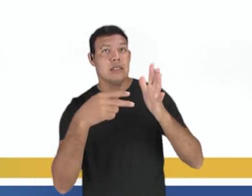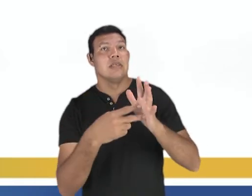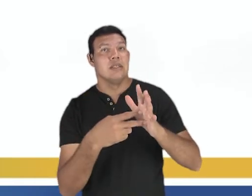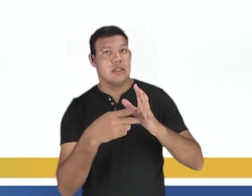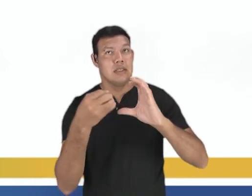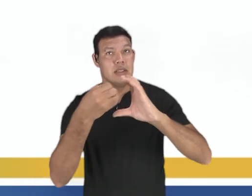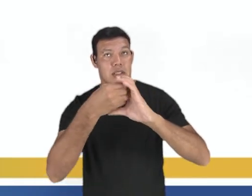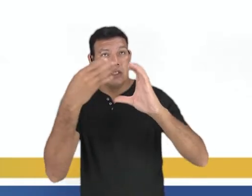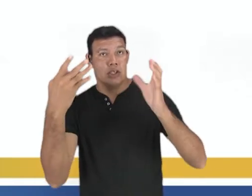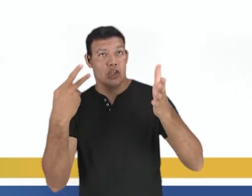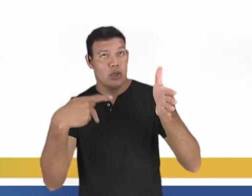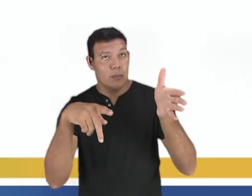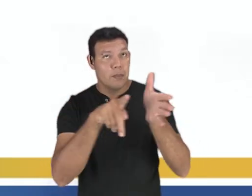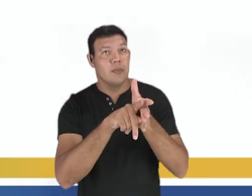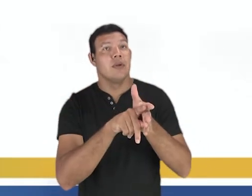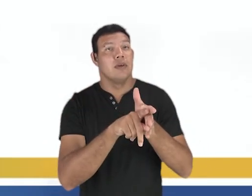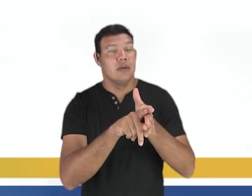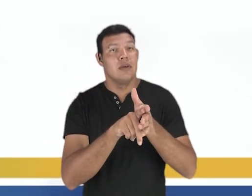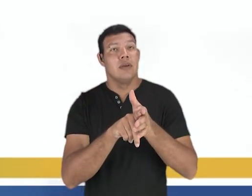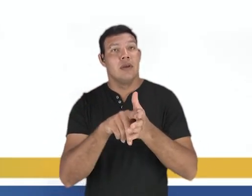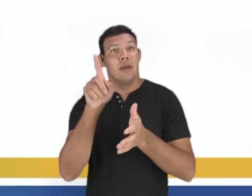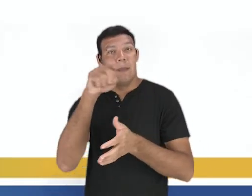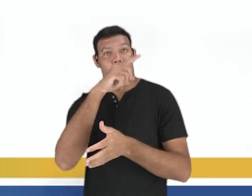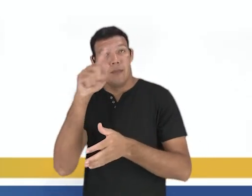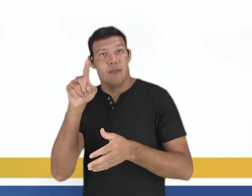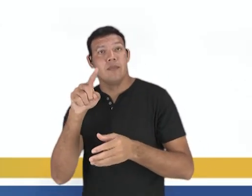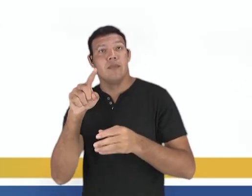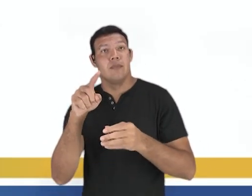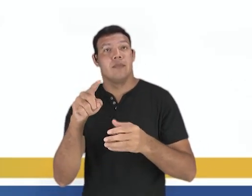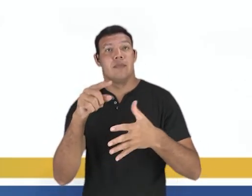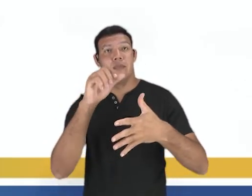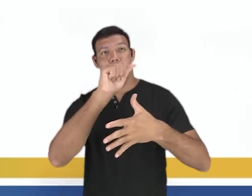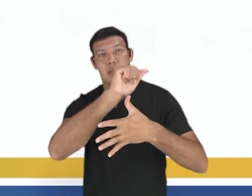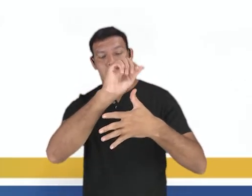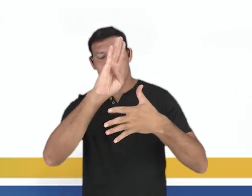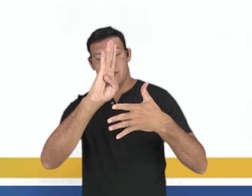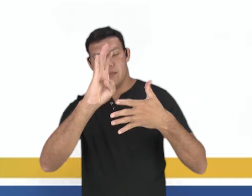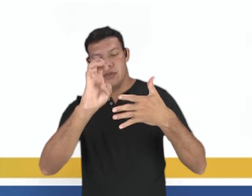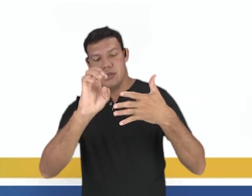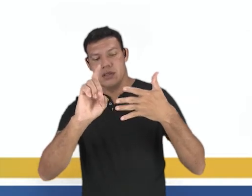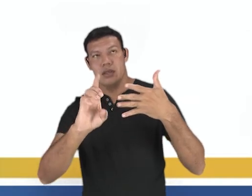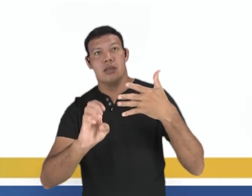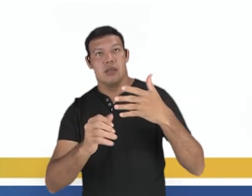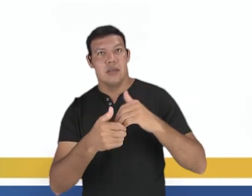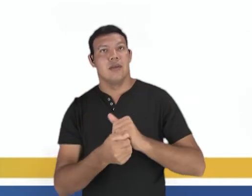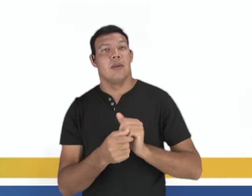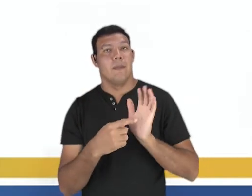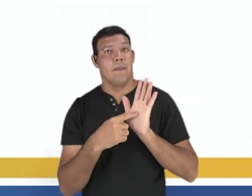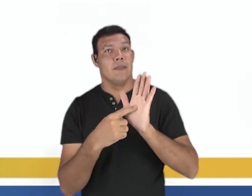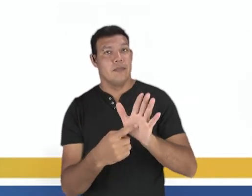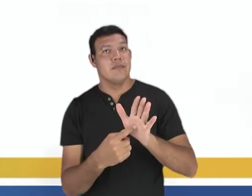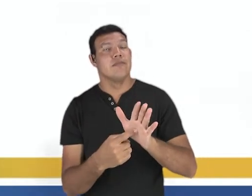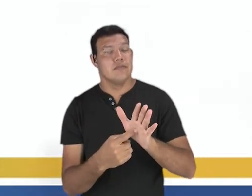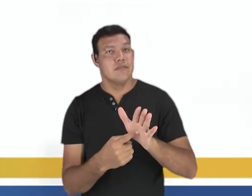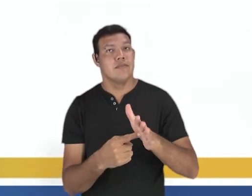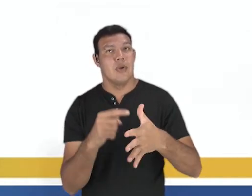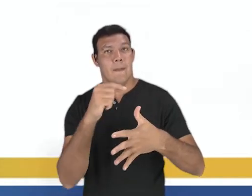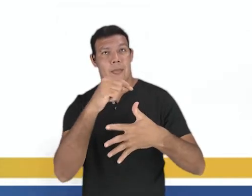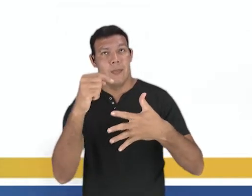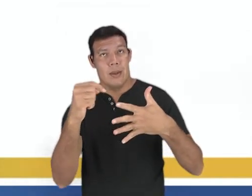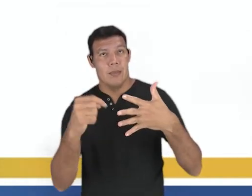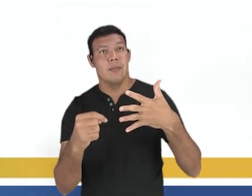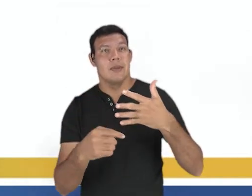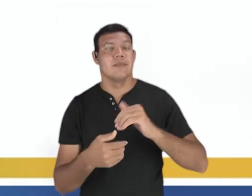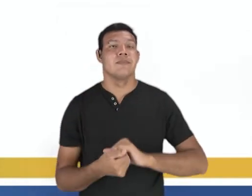fatores. Marque nas opções a seguir aquela que apresenta esses fatores. Vamos lá, letra A. Em relação